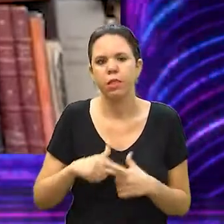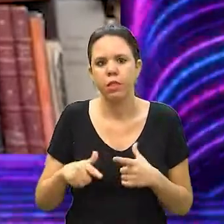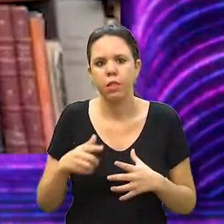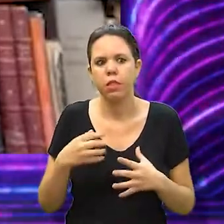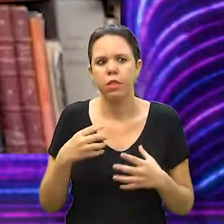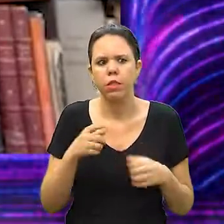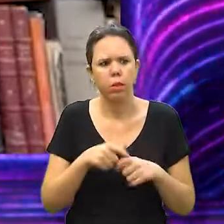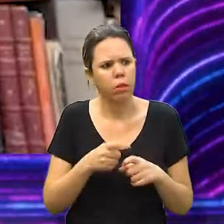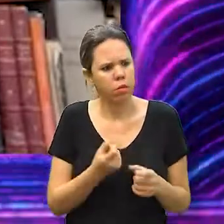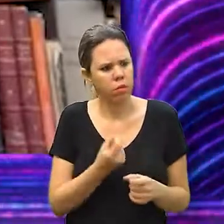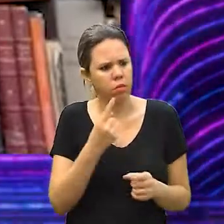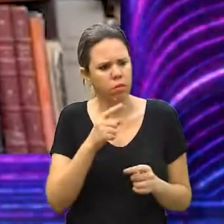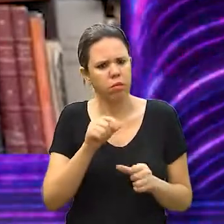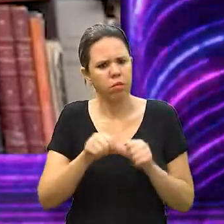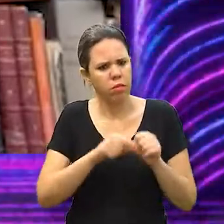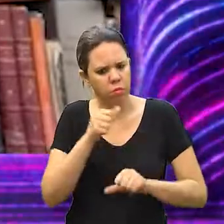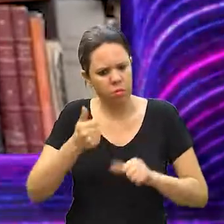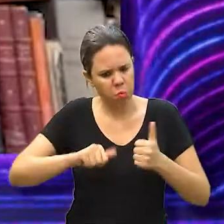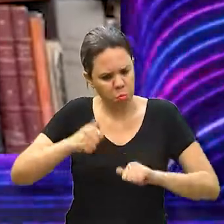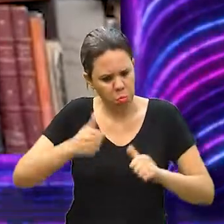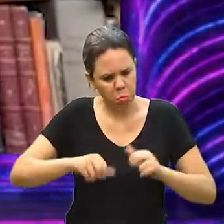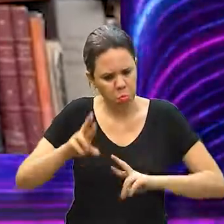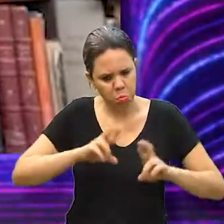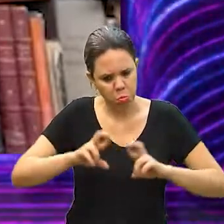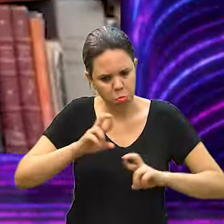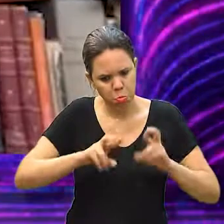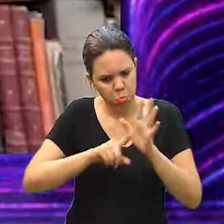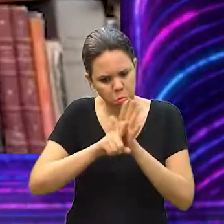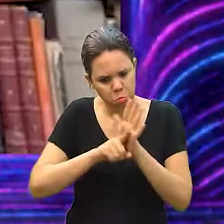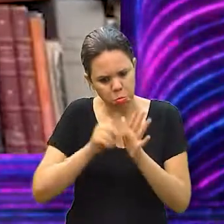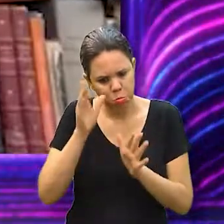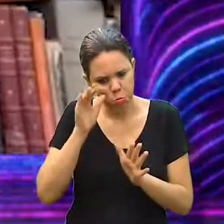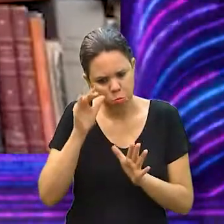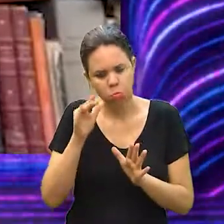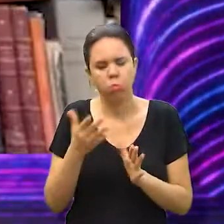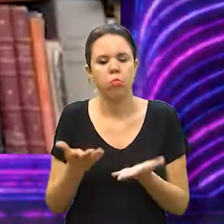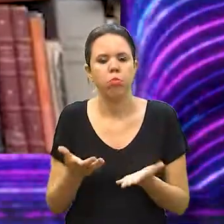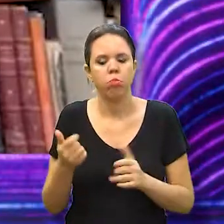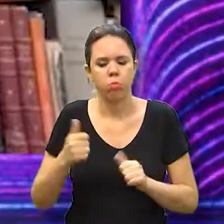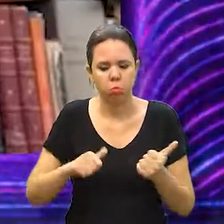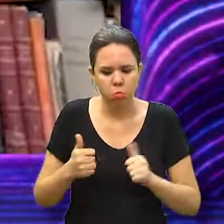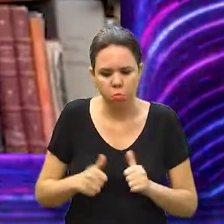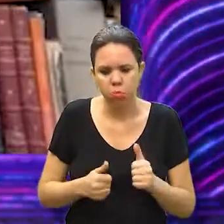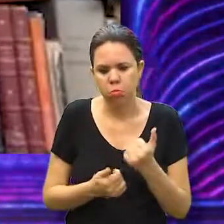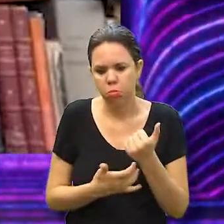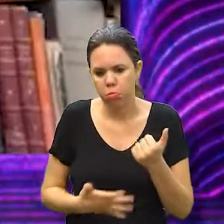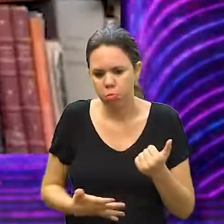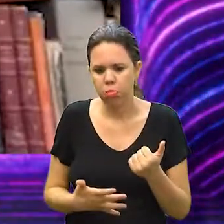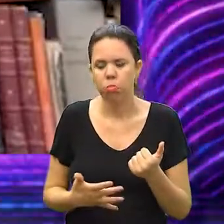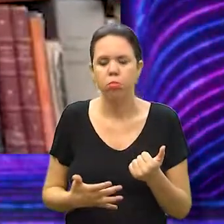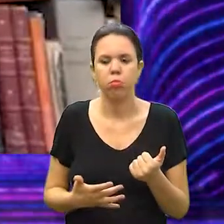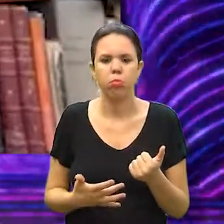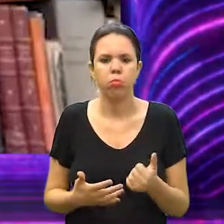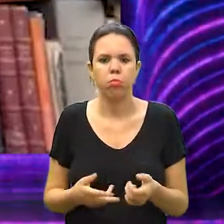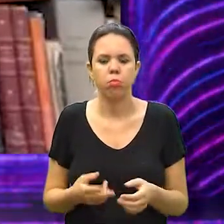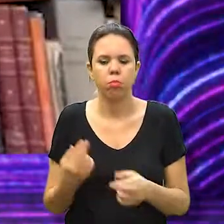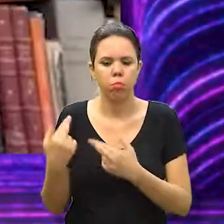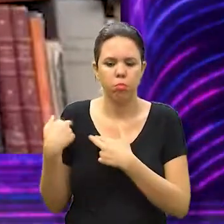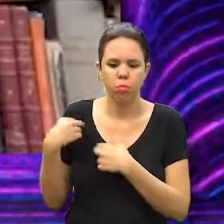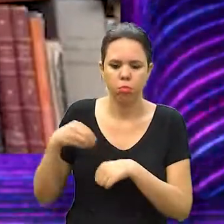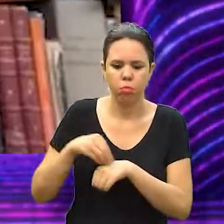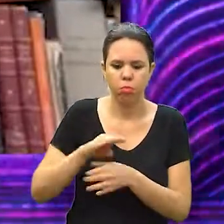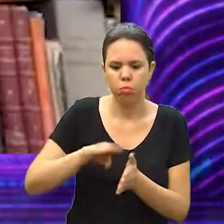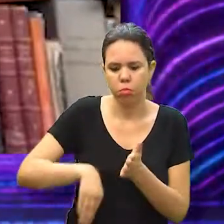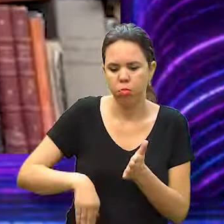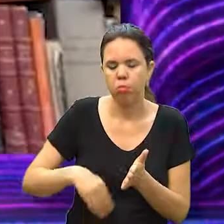os médicos reviraram o paciente numa intensa investigação clínica. Analisado o sangue, isolou-se o veneno responsável